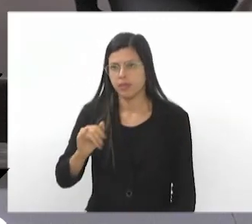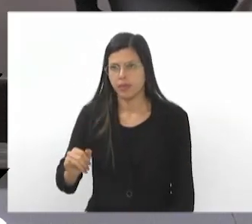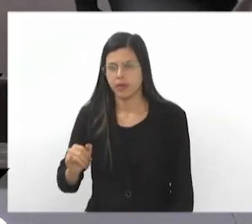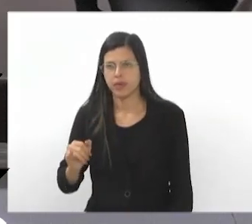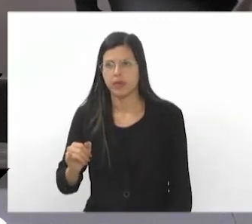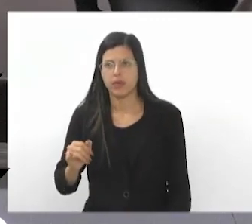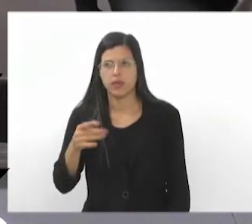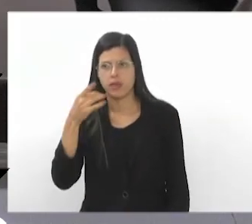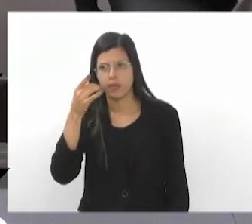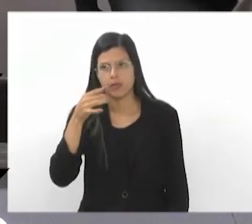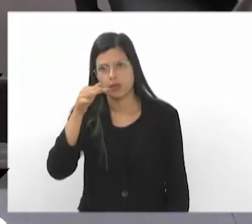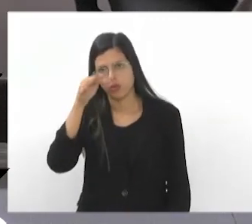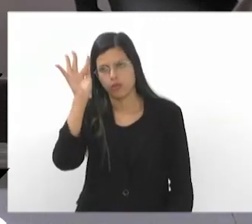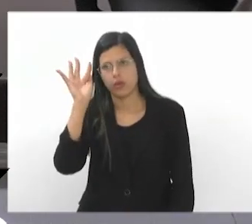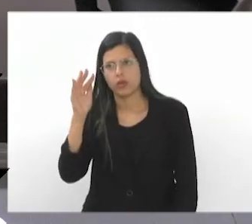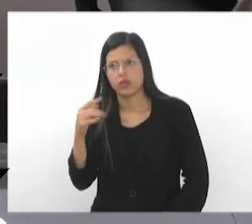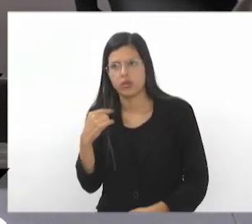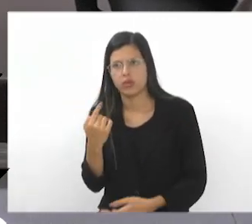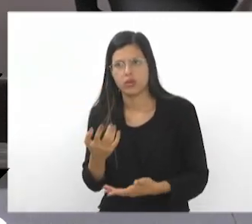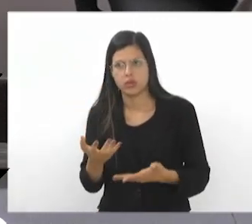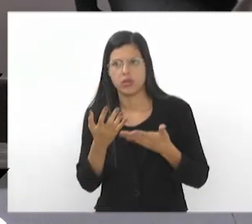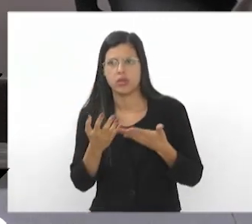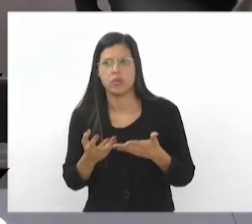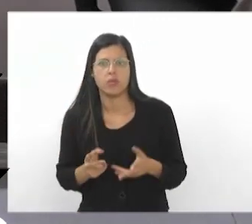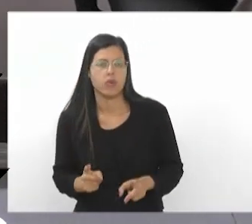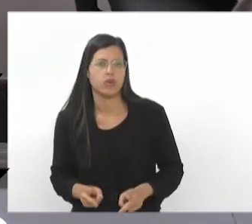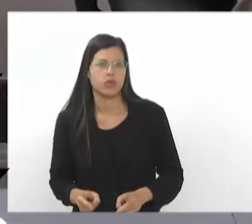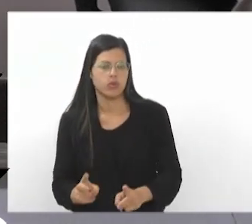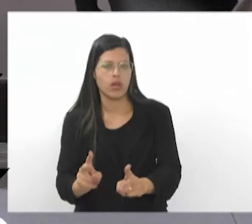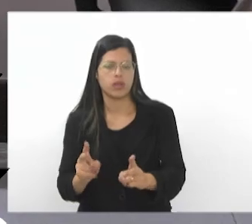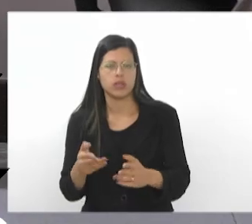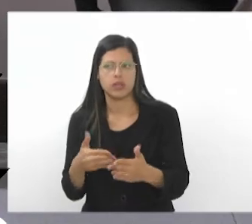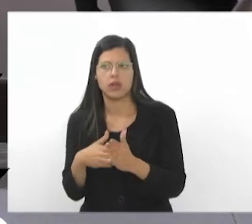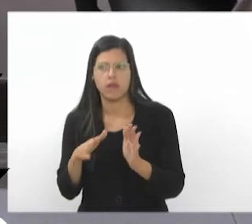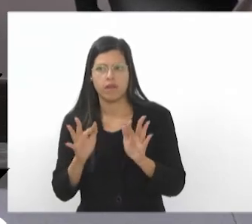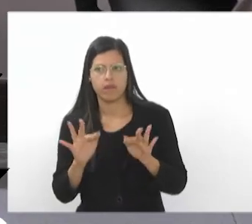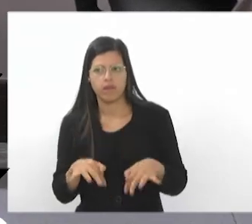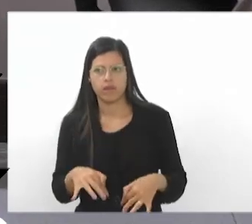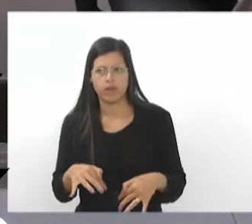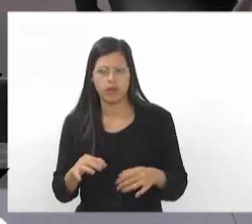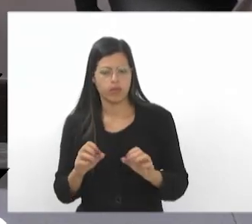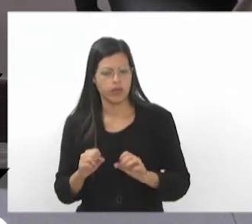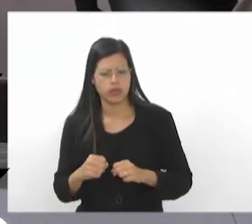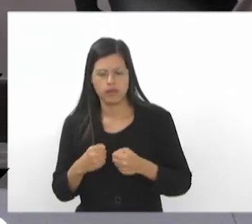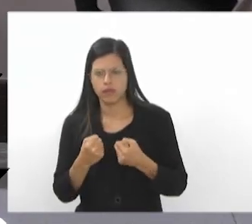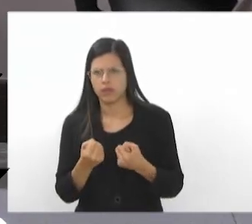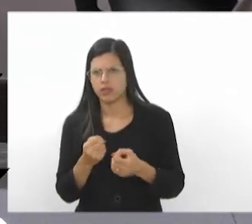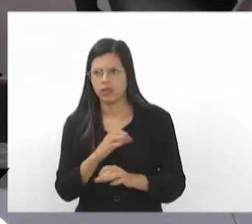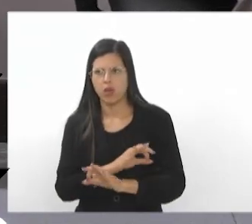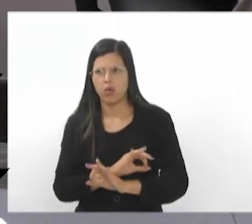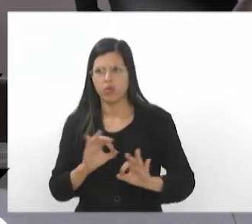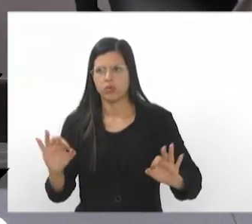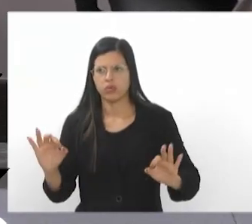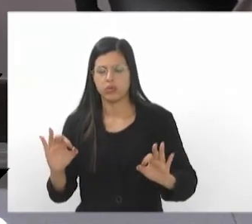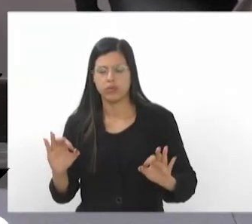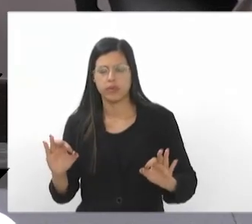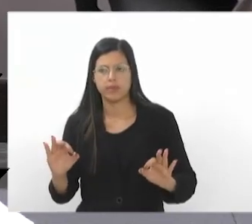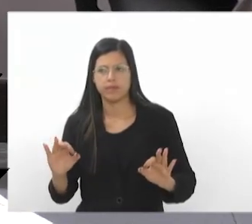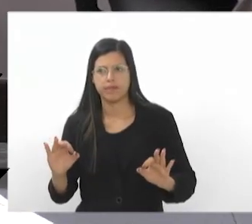nós queríamos que fosse até o final, com uma defesa brilhante do